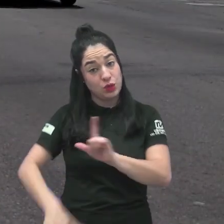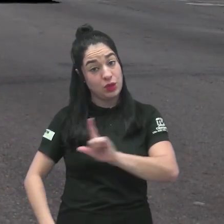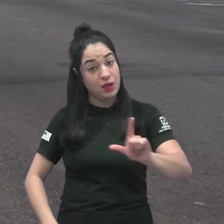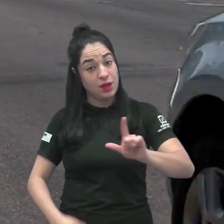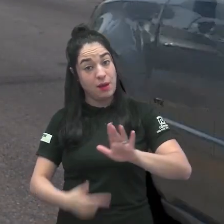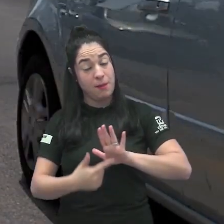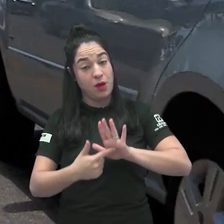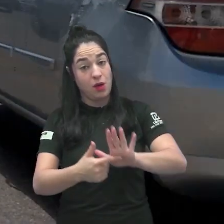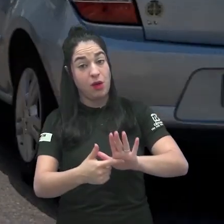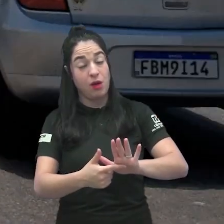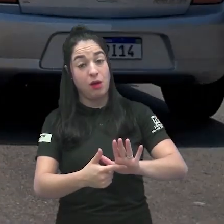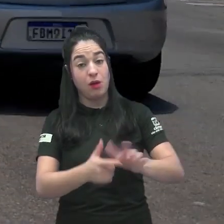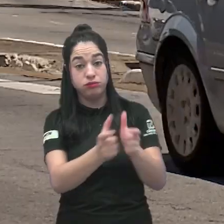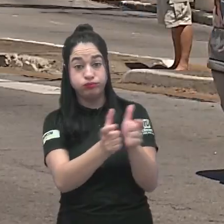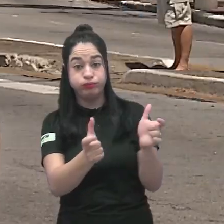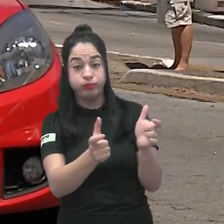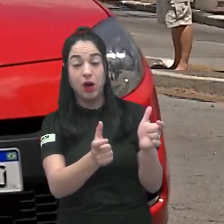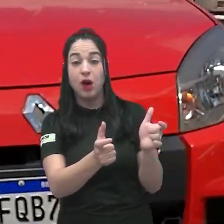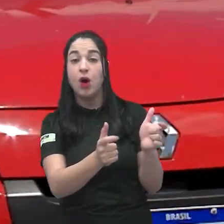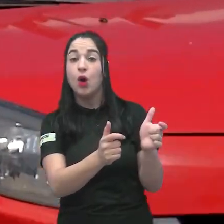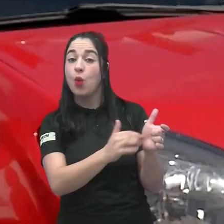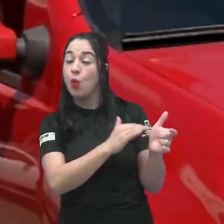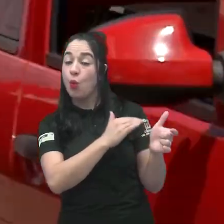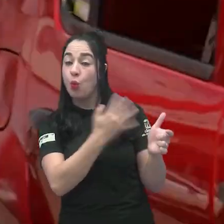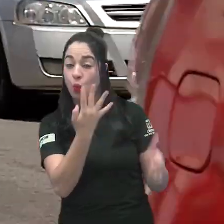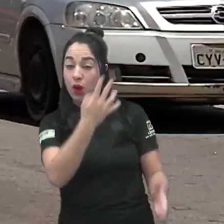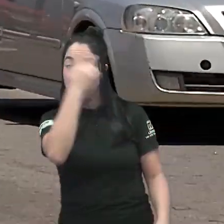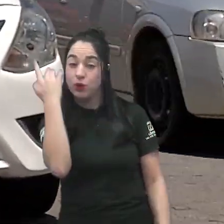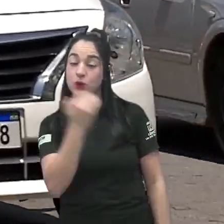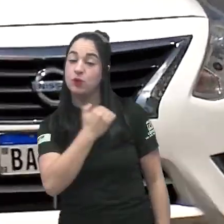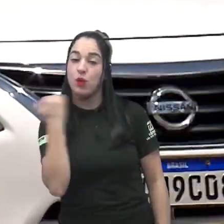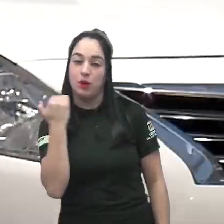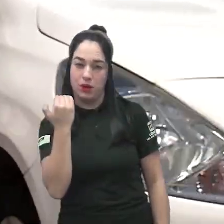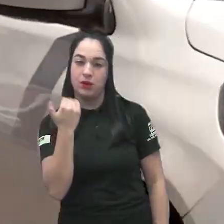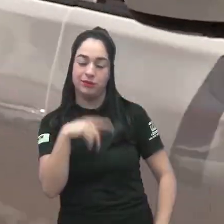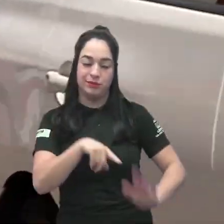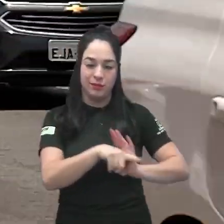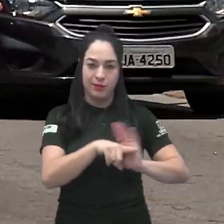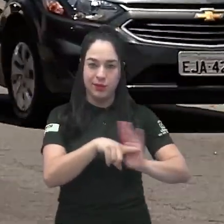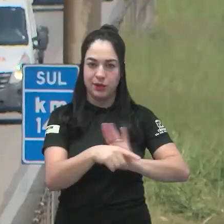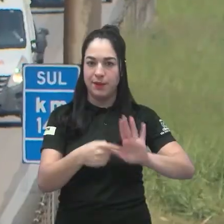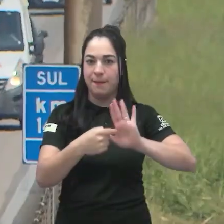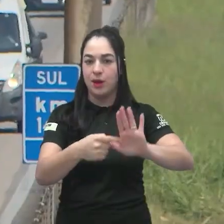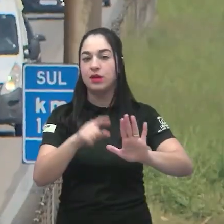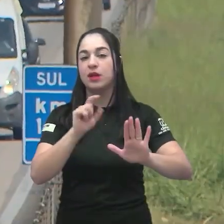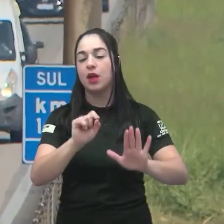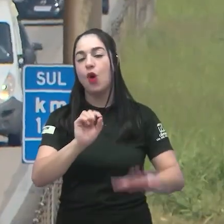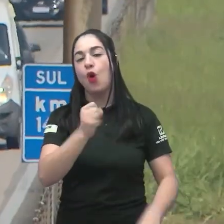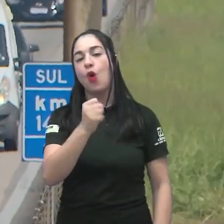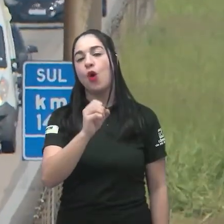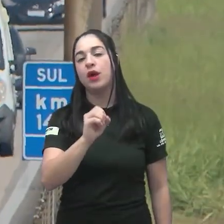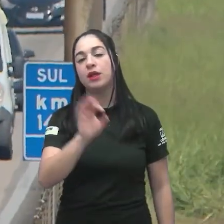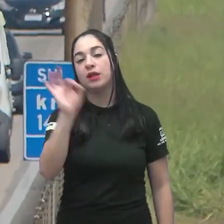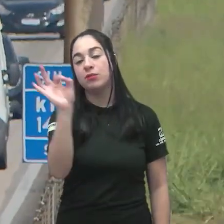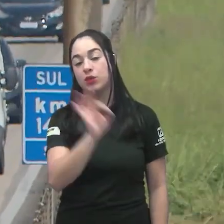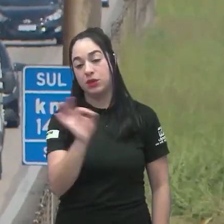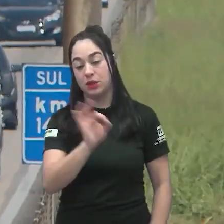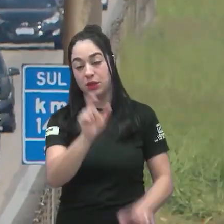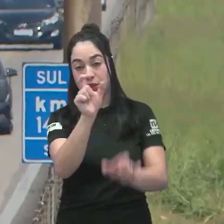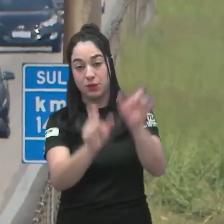na região leste, registrou o maior número de óbitos, 4 casos. O levantamento ainda mostrou que